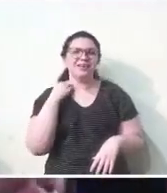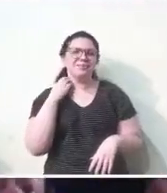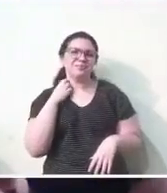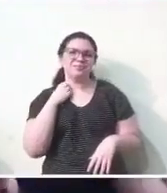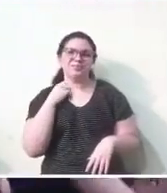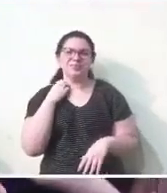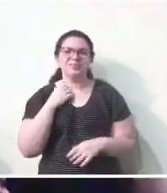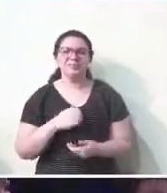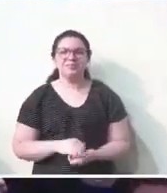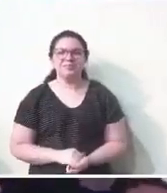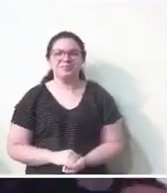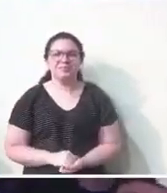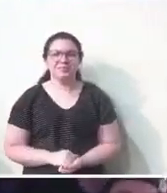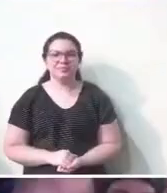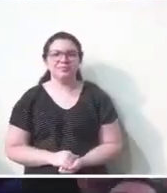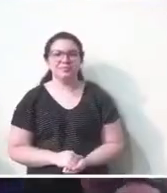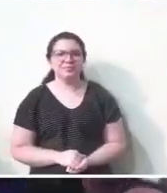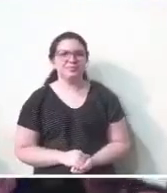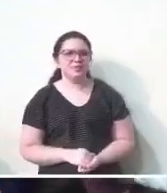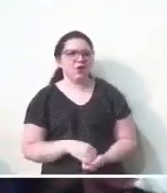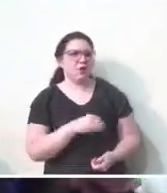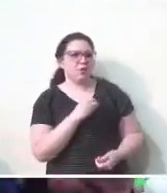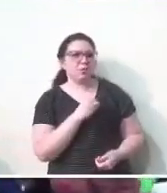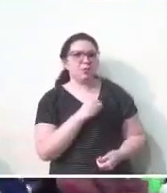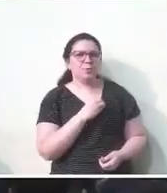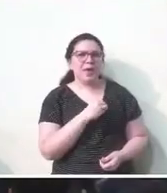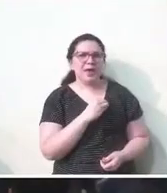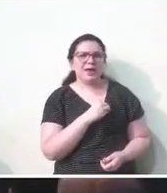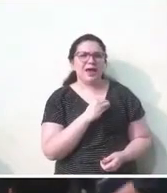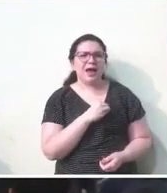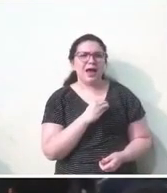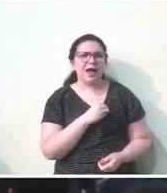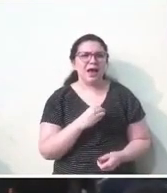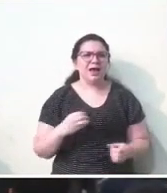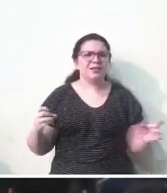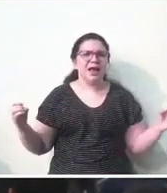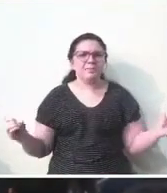Aí Paulo diz: aonde abundou o pecado,